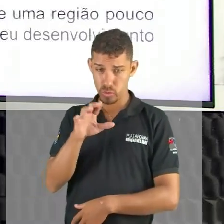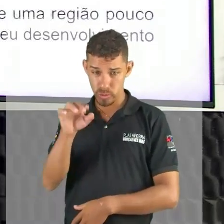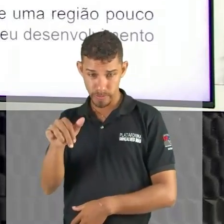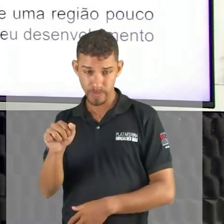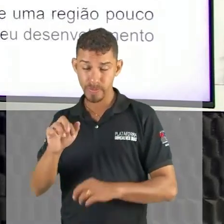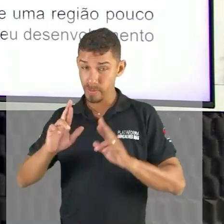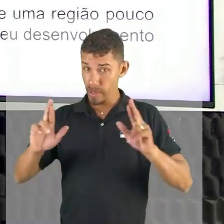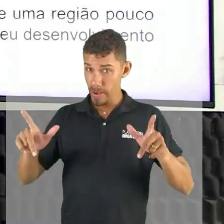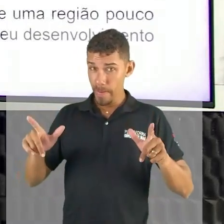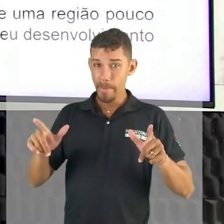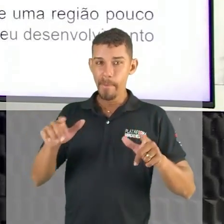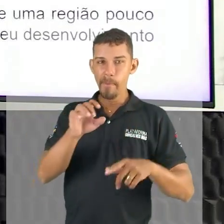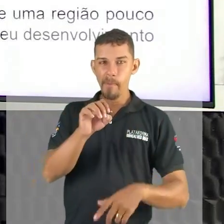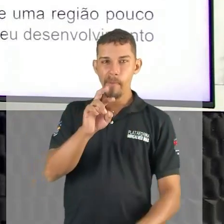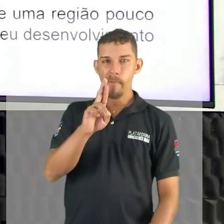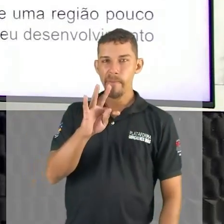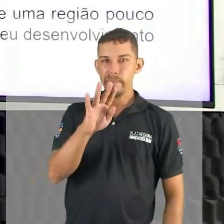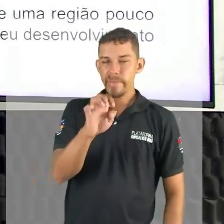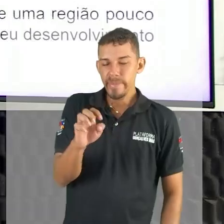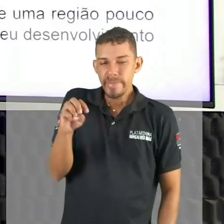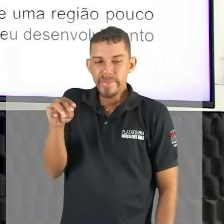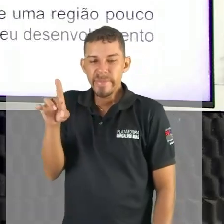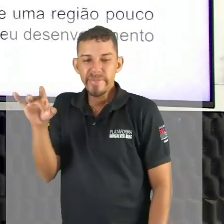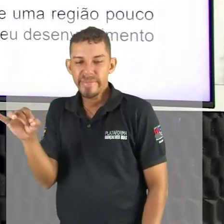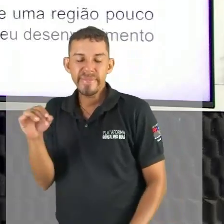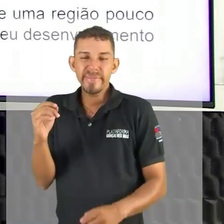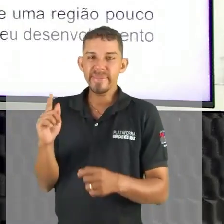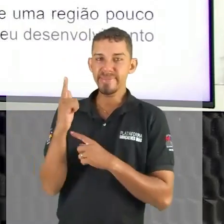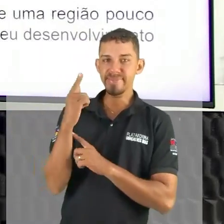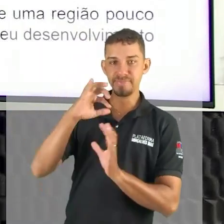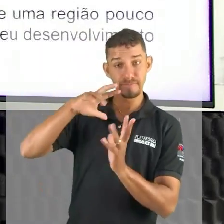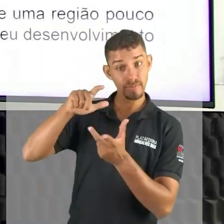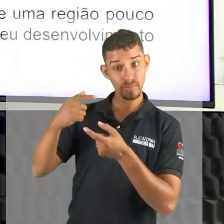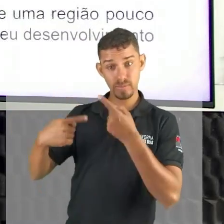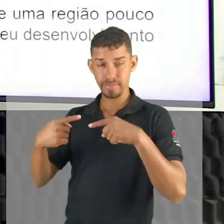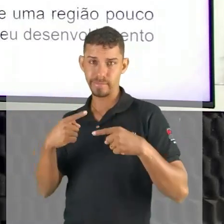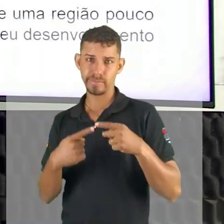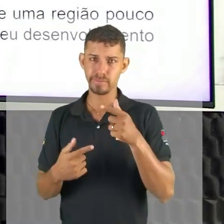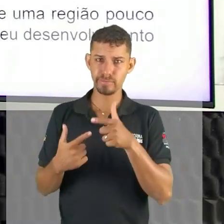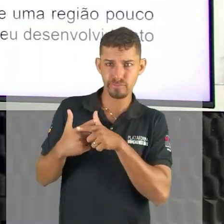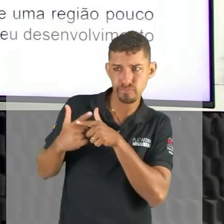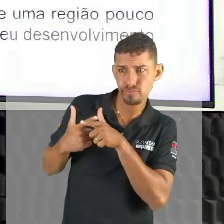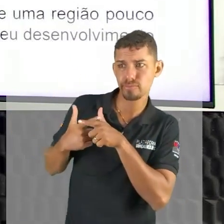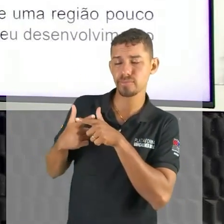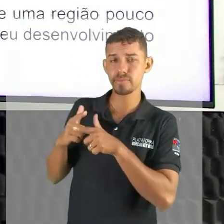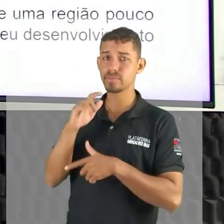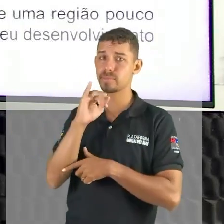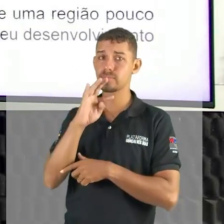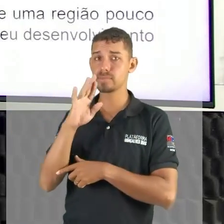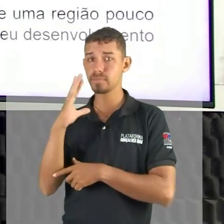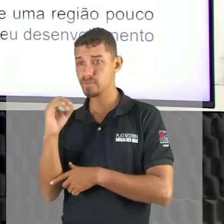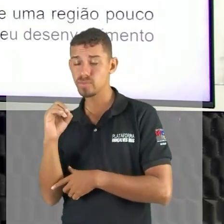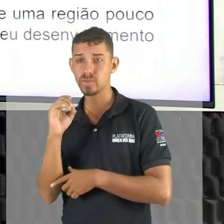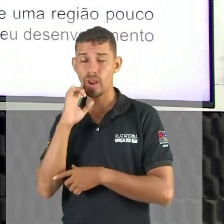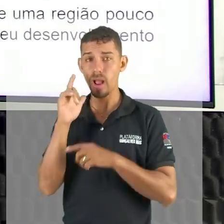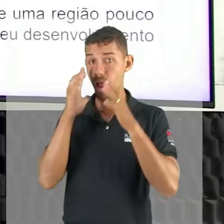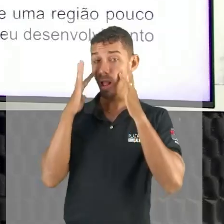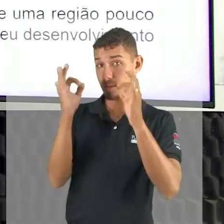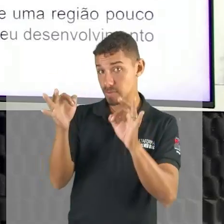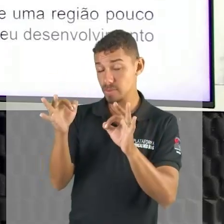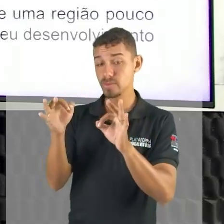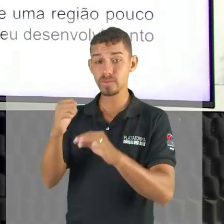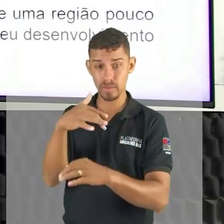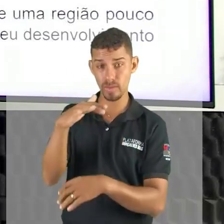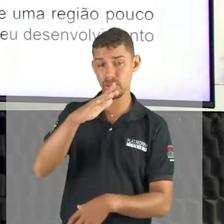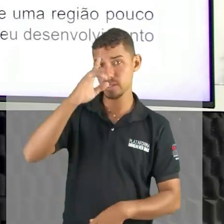Oriente Médio, no sentido geopolítico, que não houvesse tantos conflitos bélicos, que não tivesse tanta tensão,